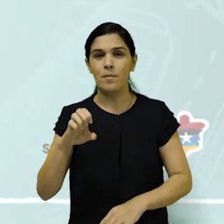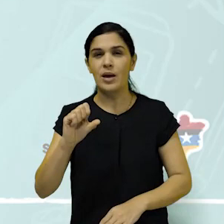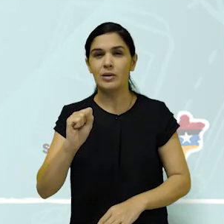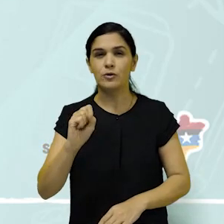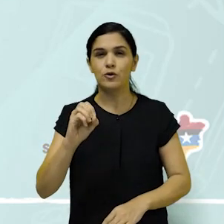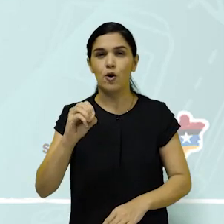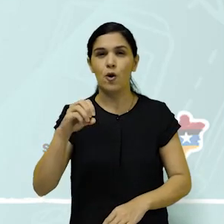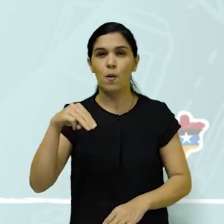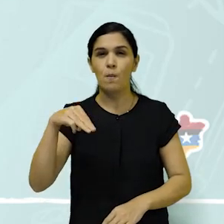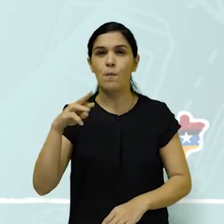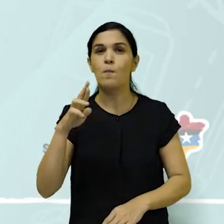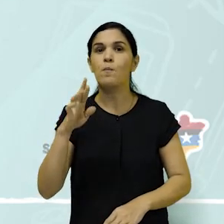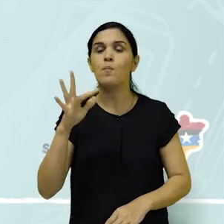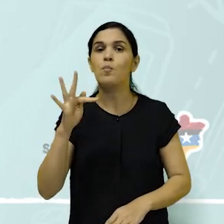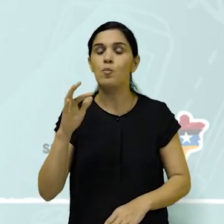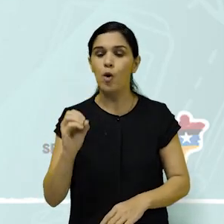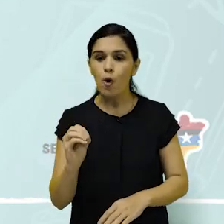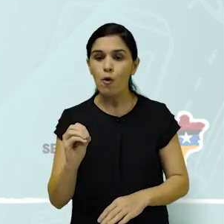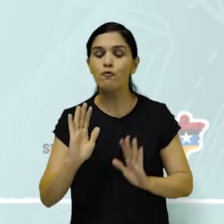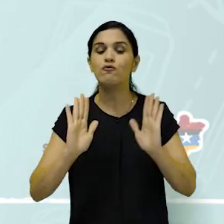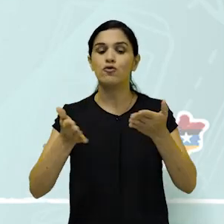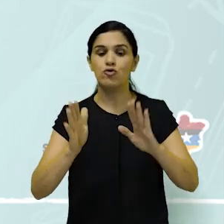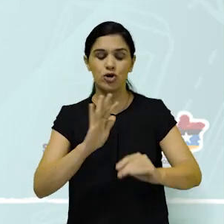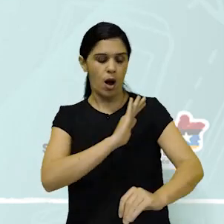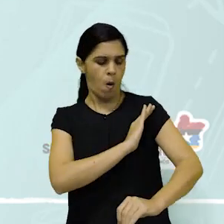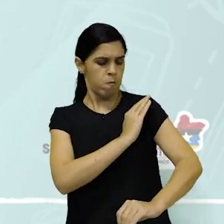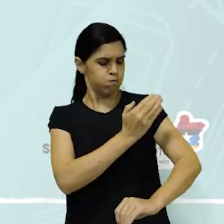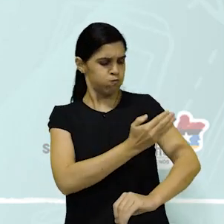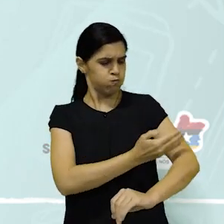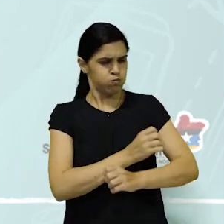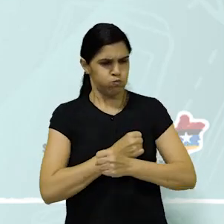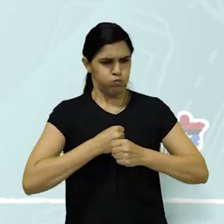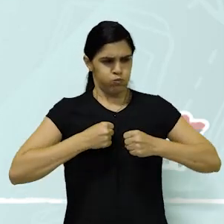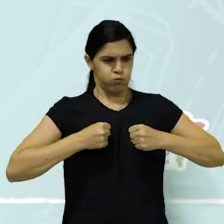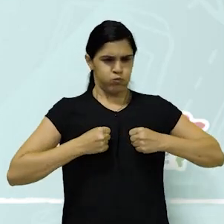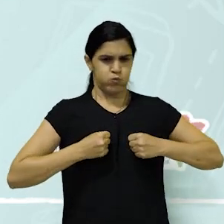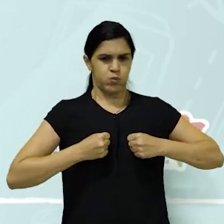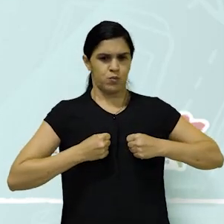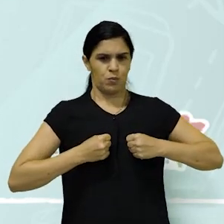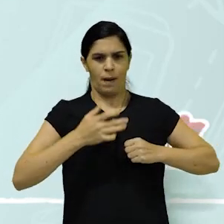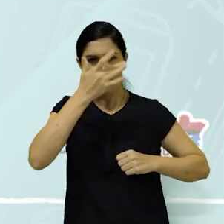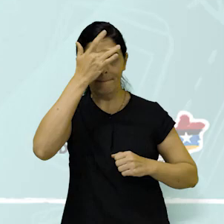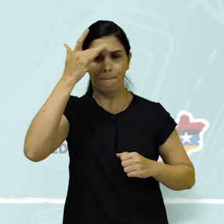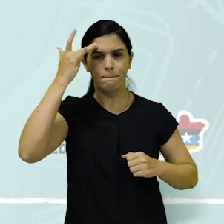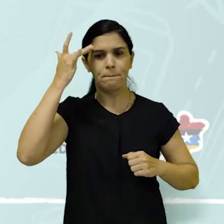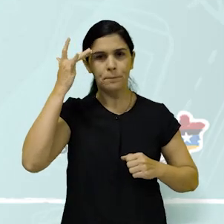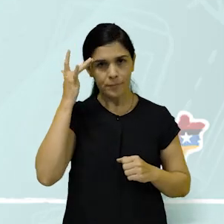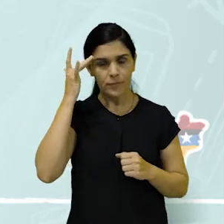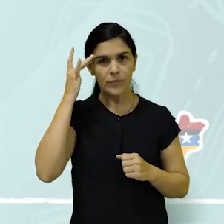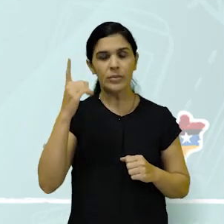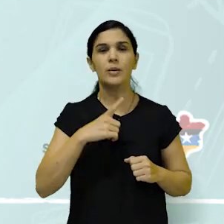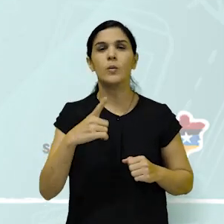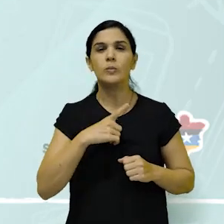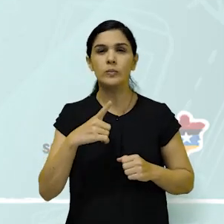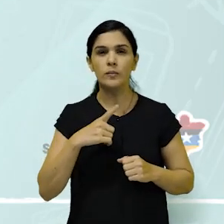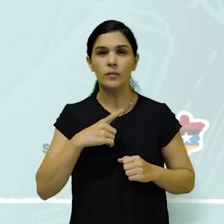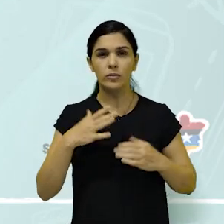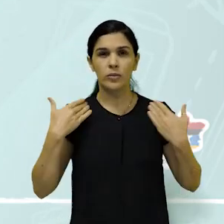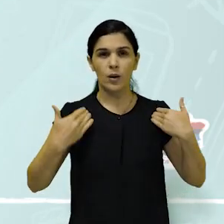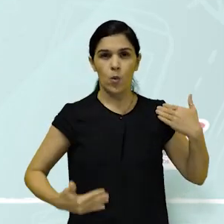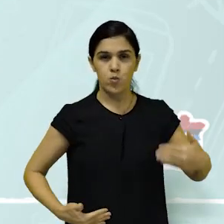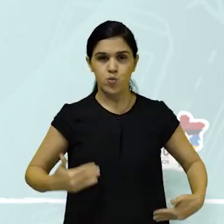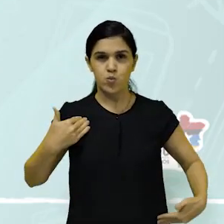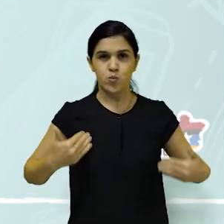bastante atléticos e invejados por muitos. As pessoas com este tipo de corpo têm geralmente o tronco bastante